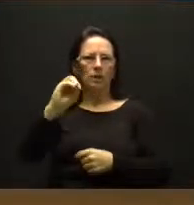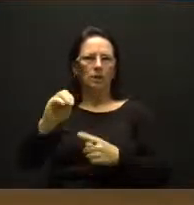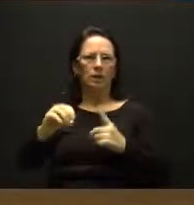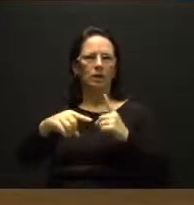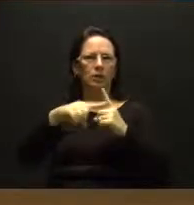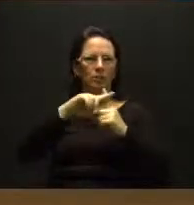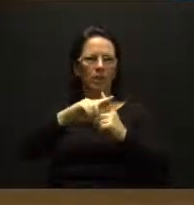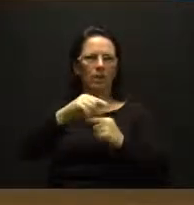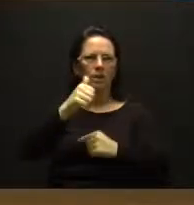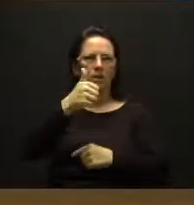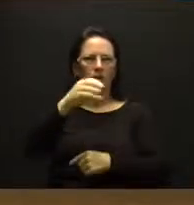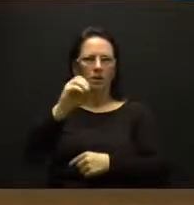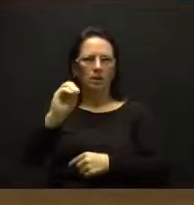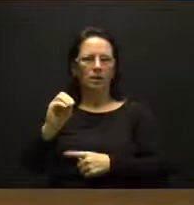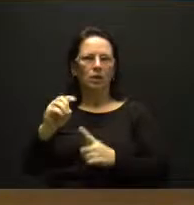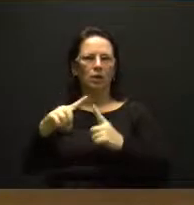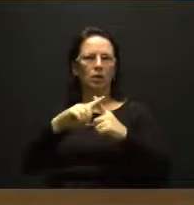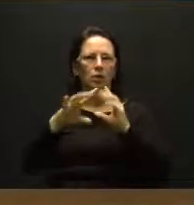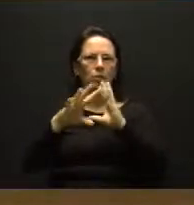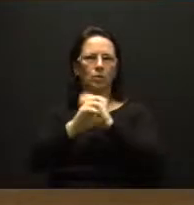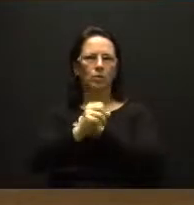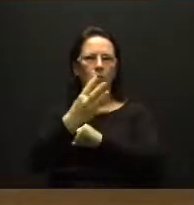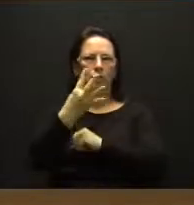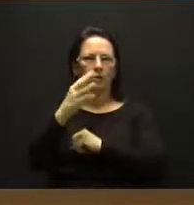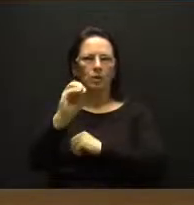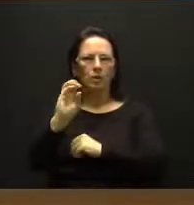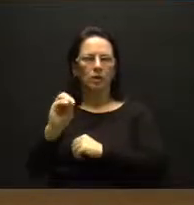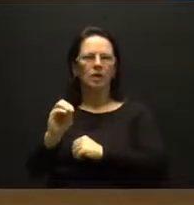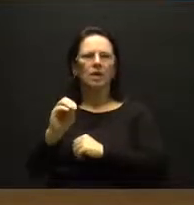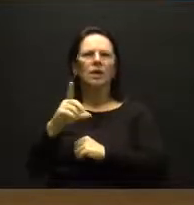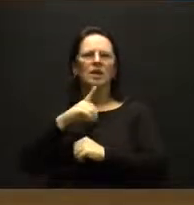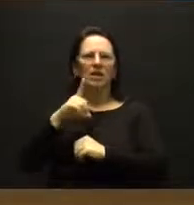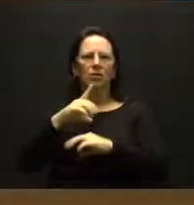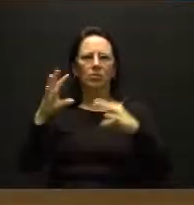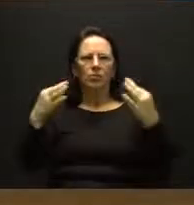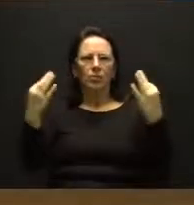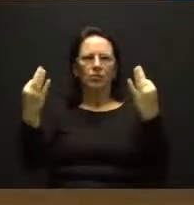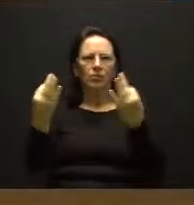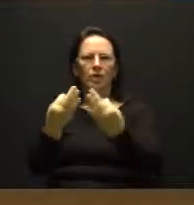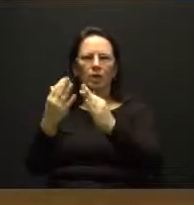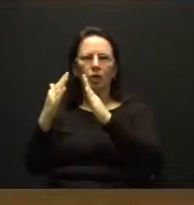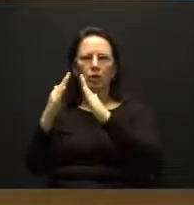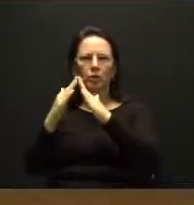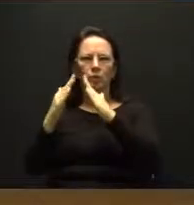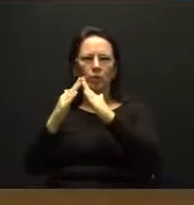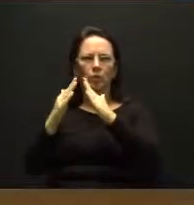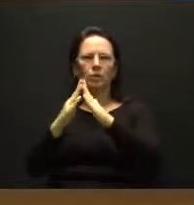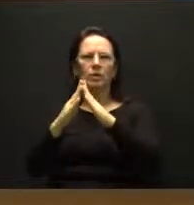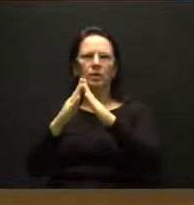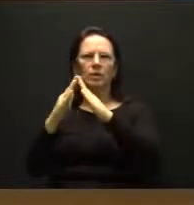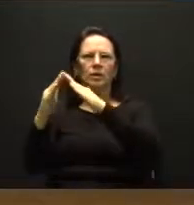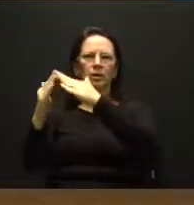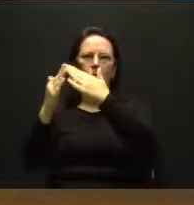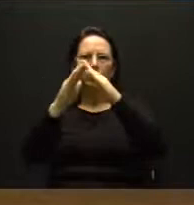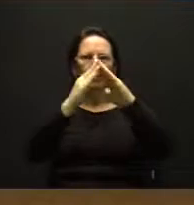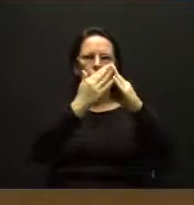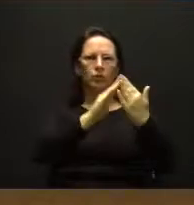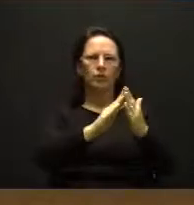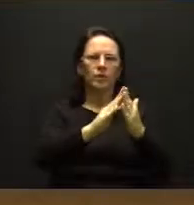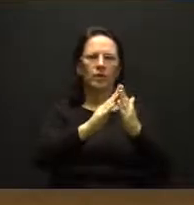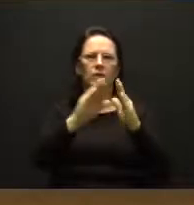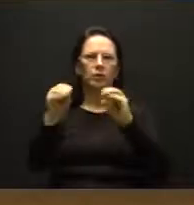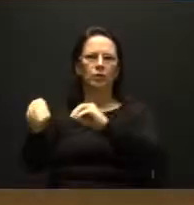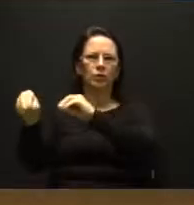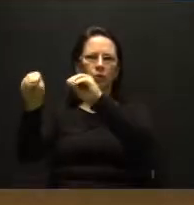nós temos um problema com a família que estava uma moradia de risco numa área favelizada ea gente tira de lá